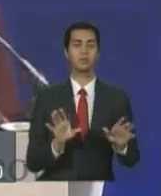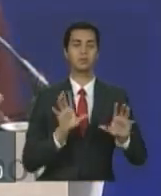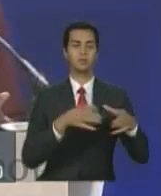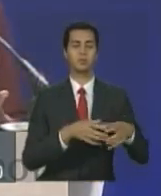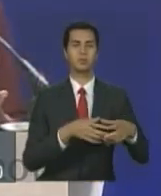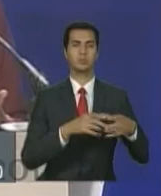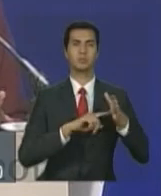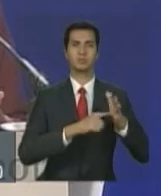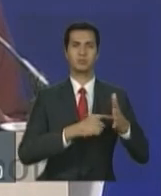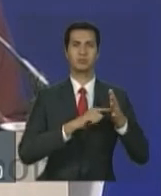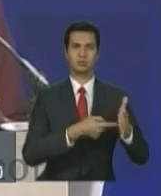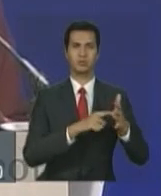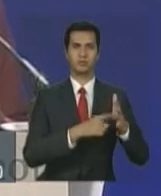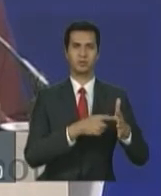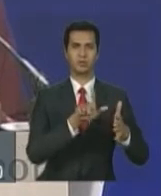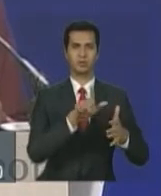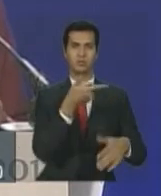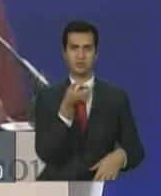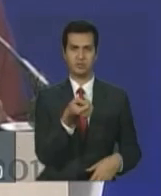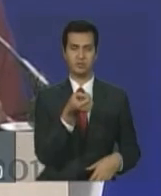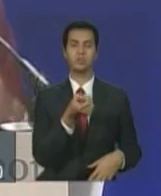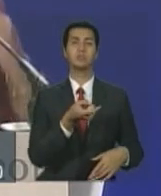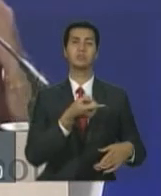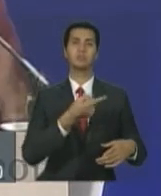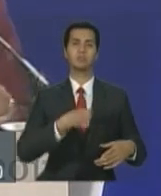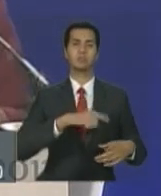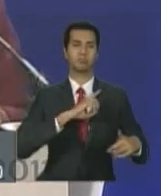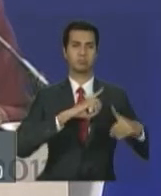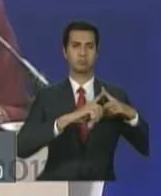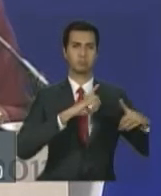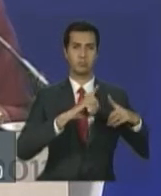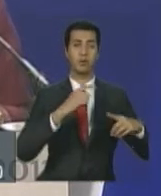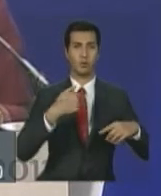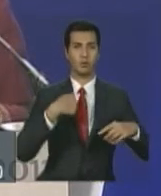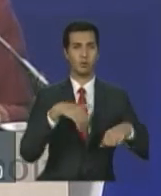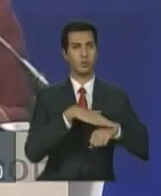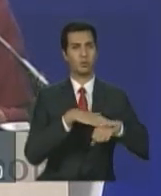sindical, né, eu falei com a presidente,